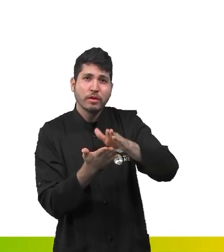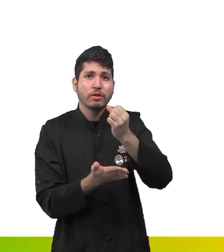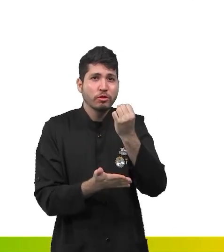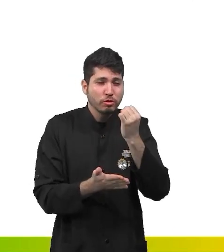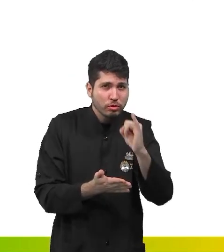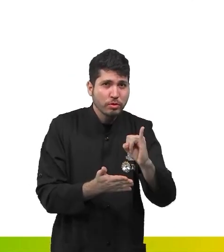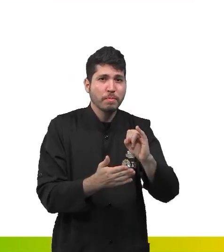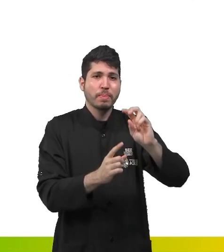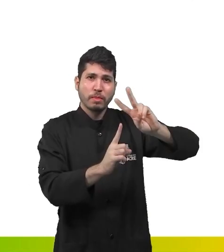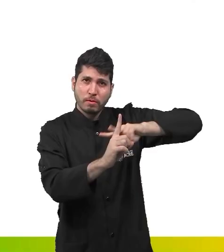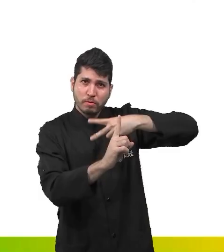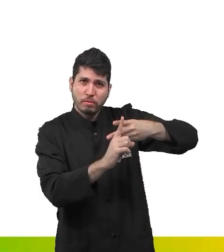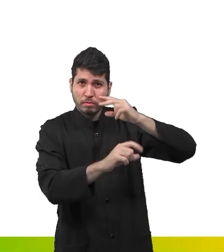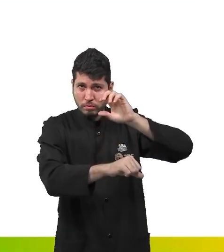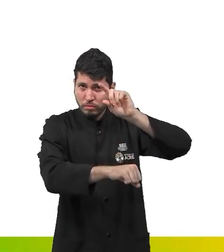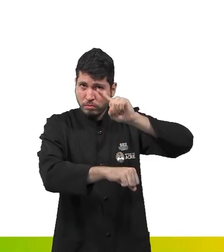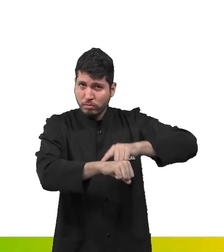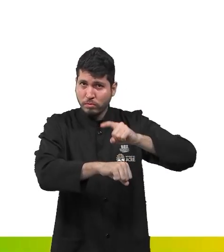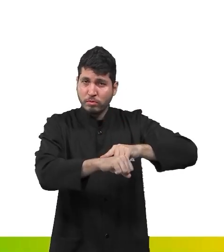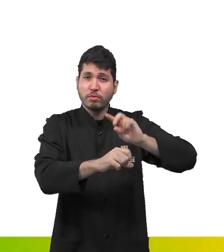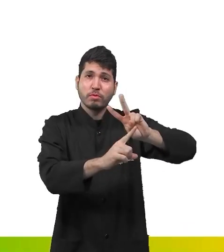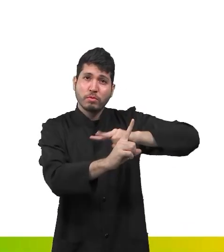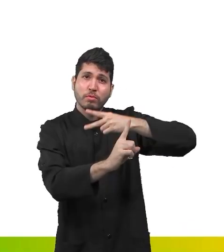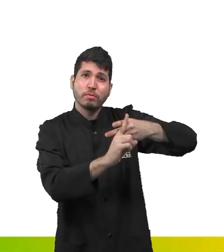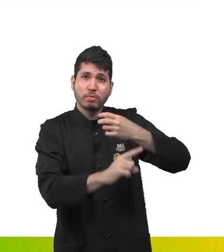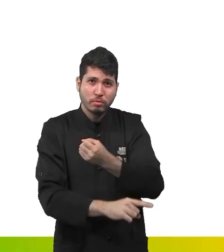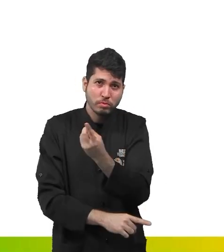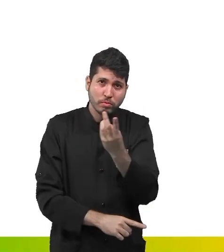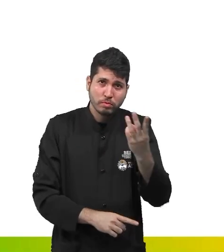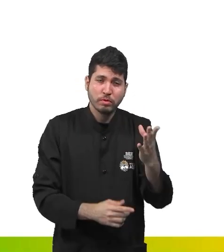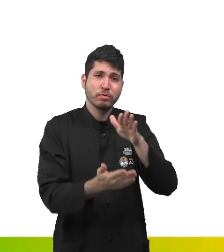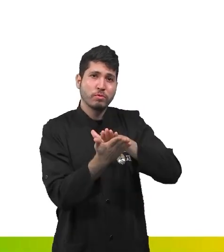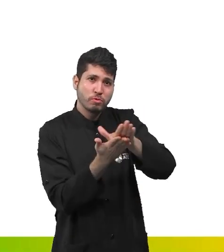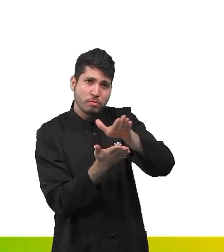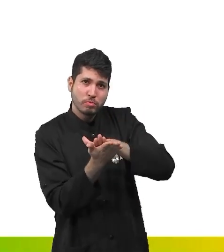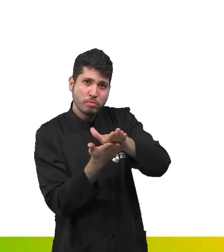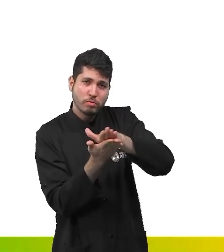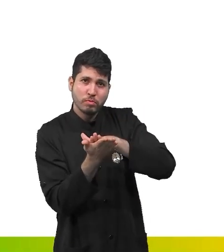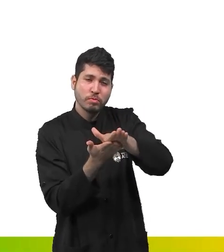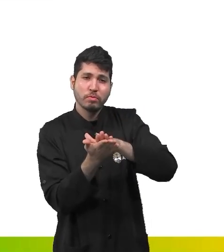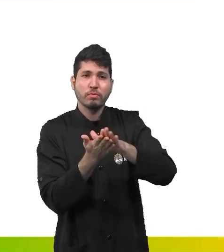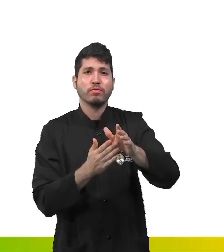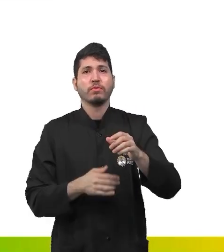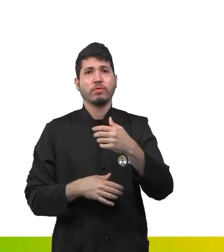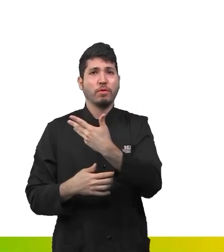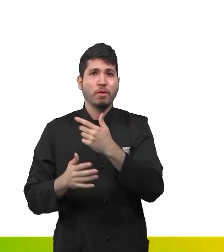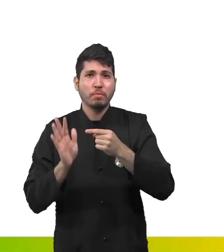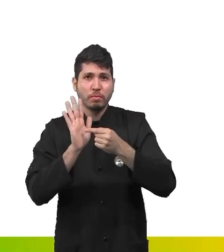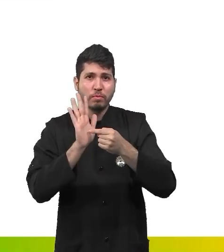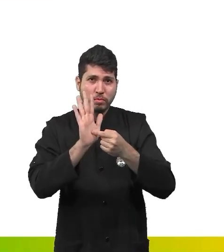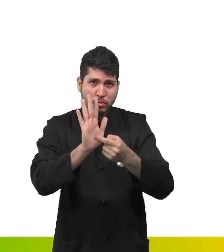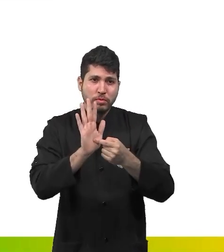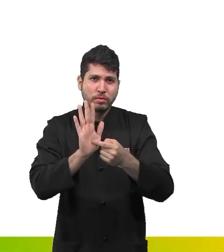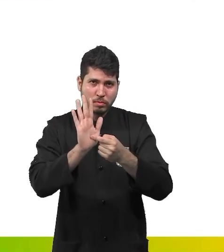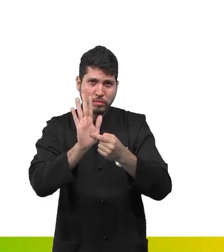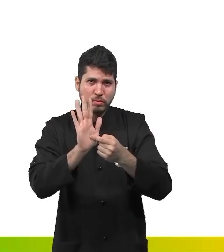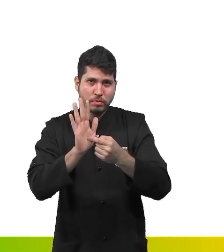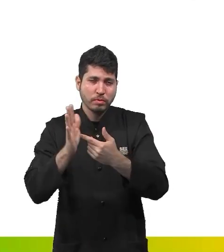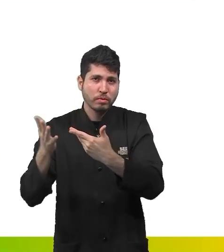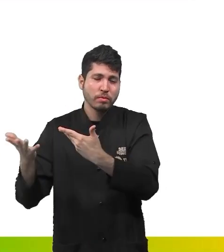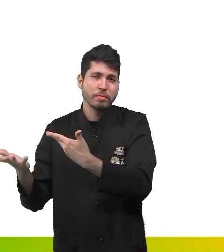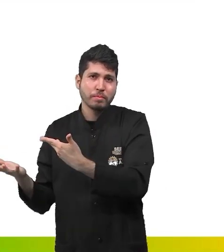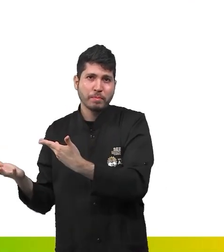dobrarmos o tempo, dobramos a quantidade de impressões. Então, nós temos aqui uma tabelinha, ó, observem,